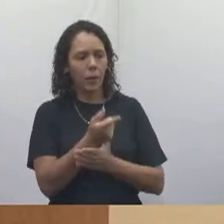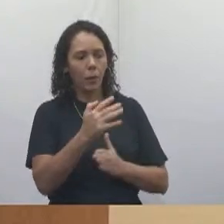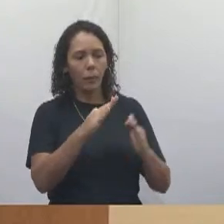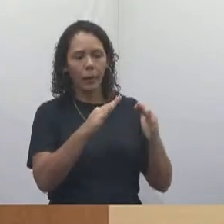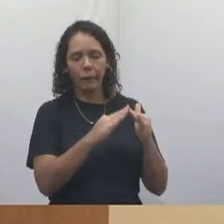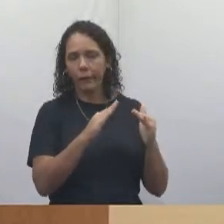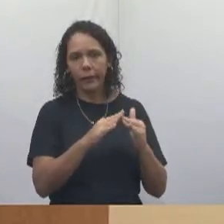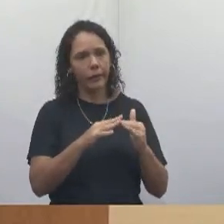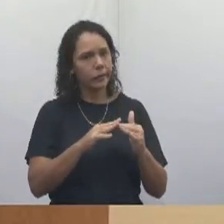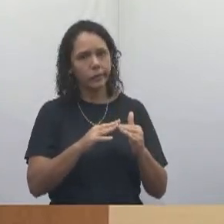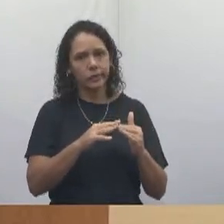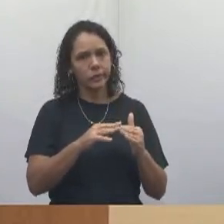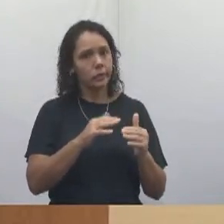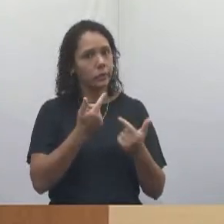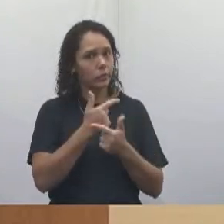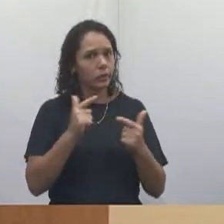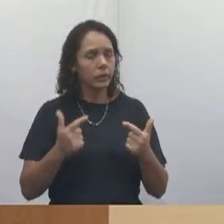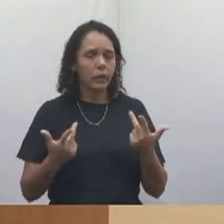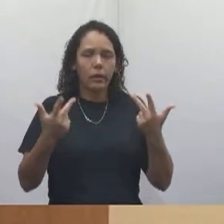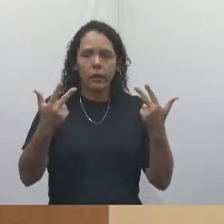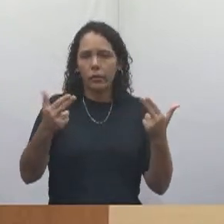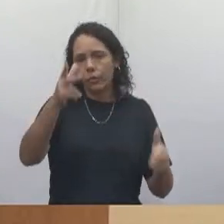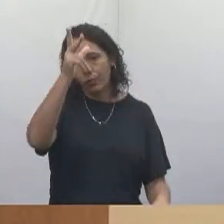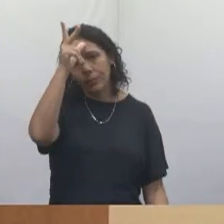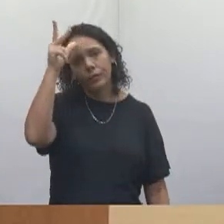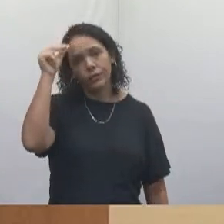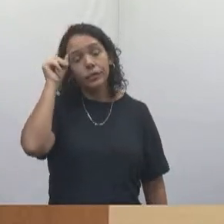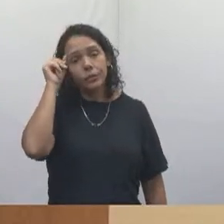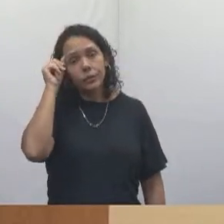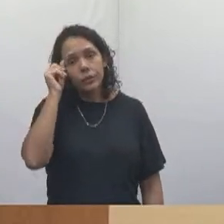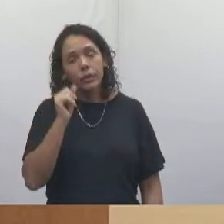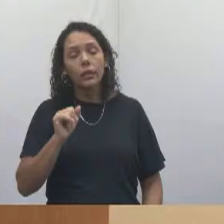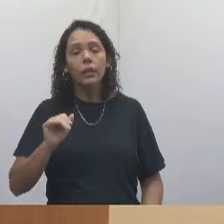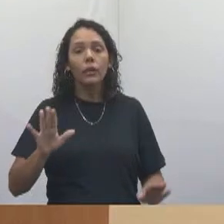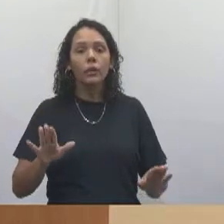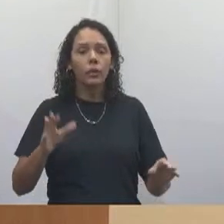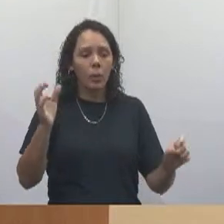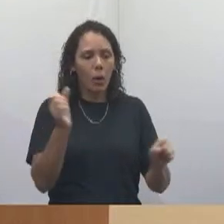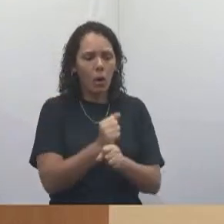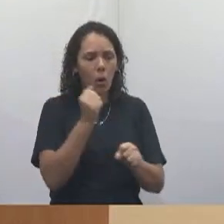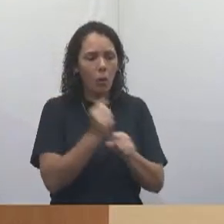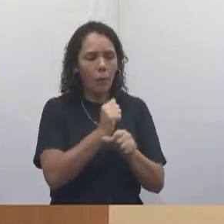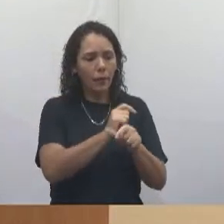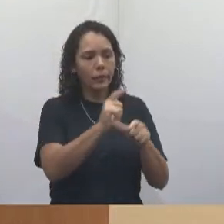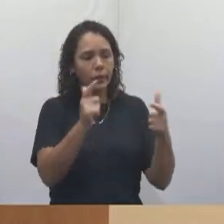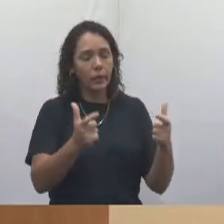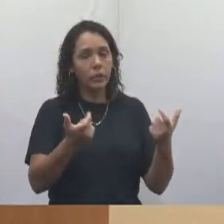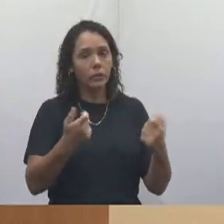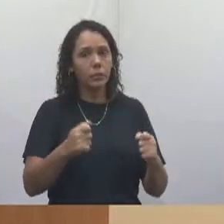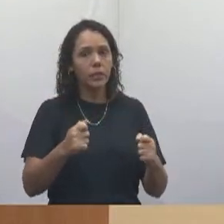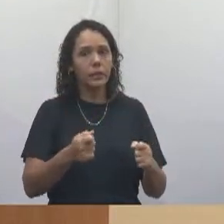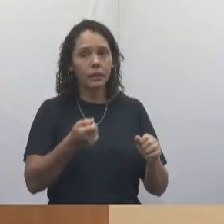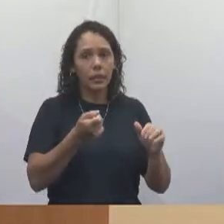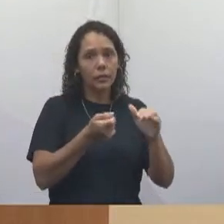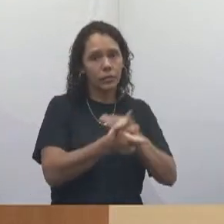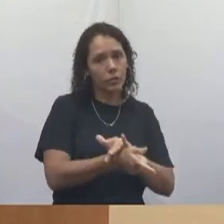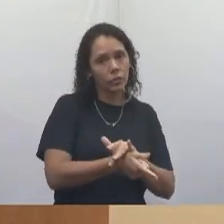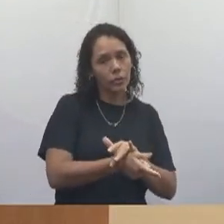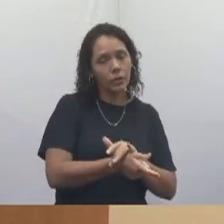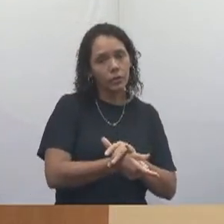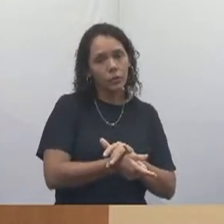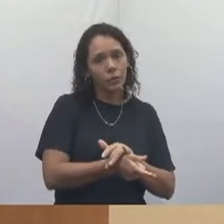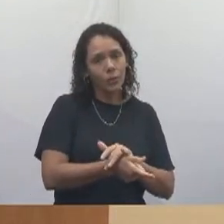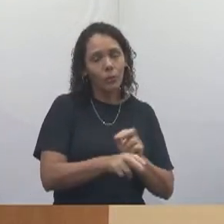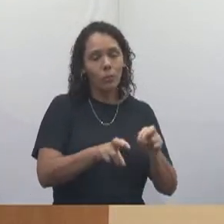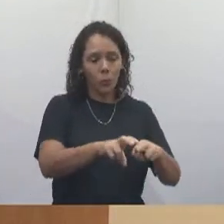mesma coisa no setor público. Para grandes obras precisam ser feitos grandes investimentos, e para grandes investimentos tem que ter